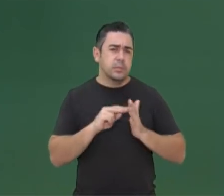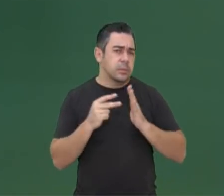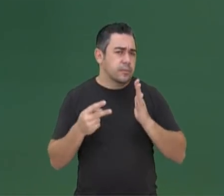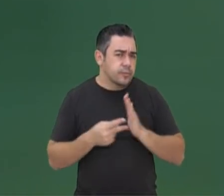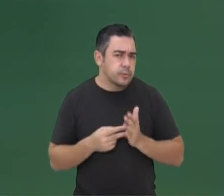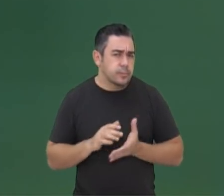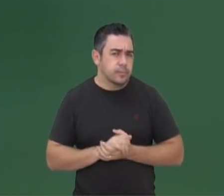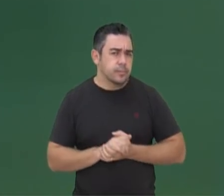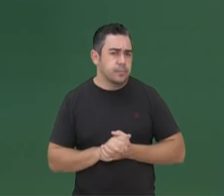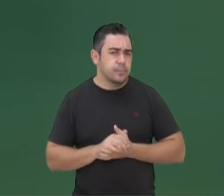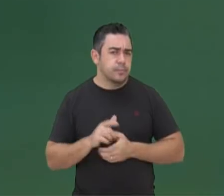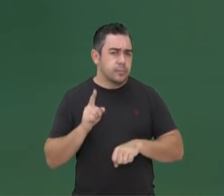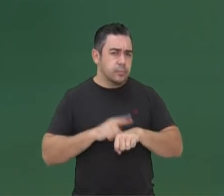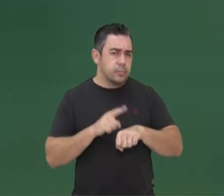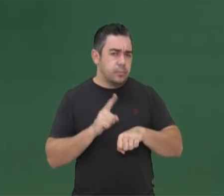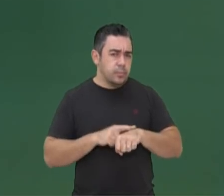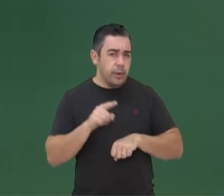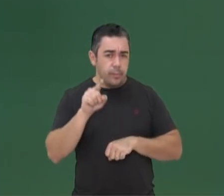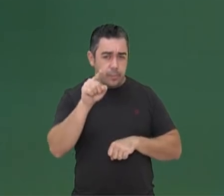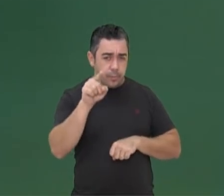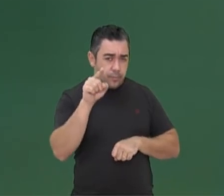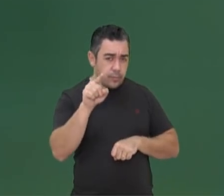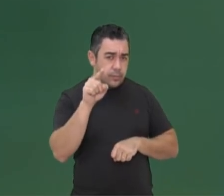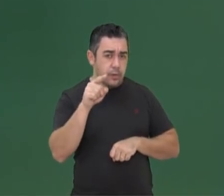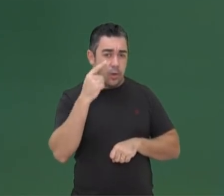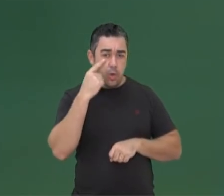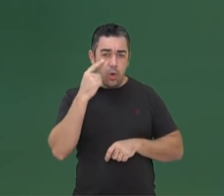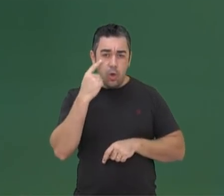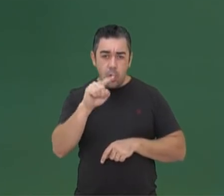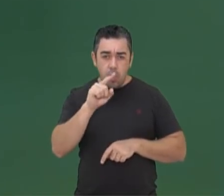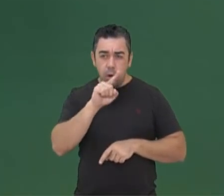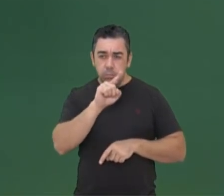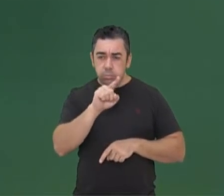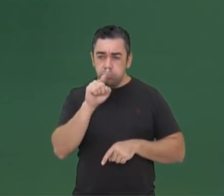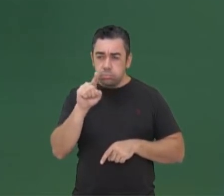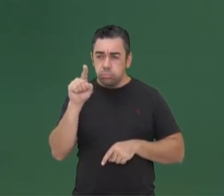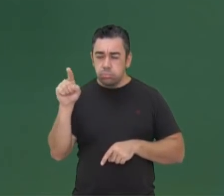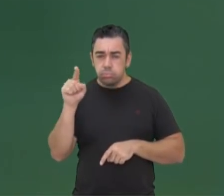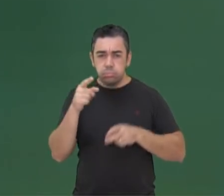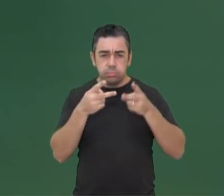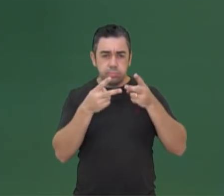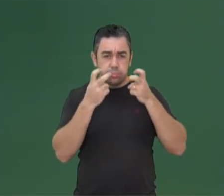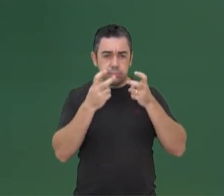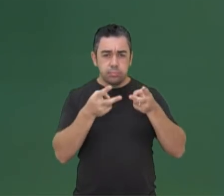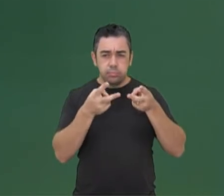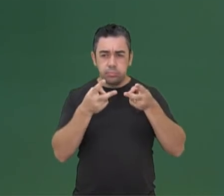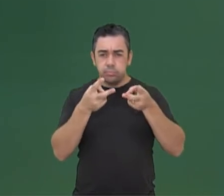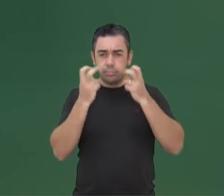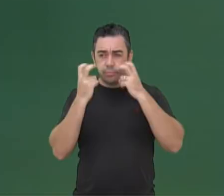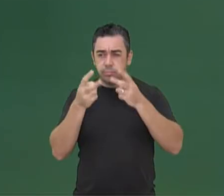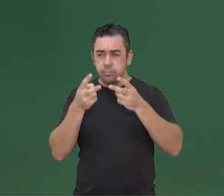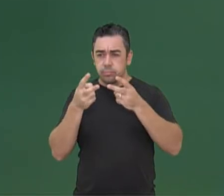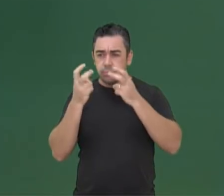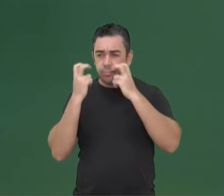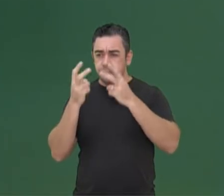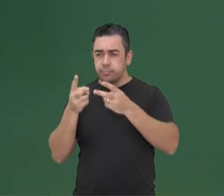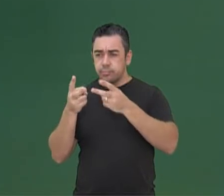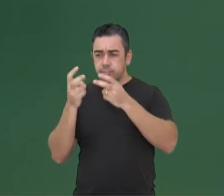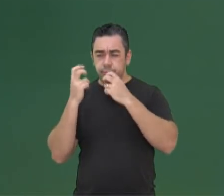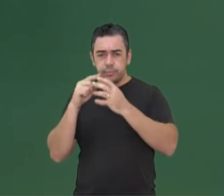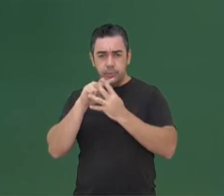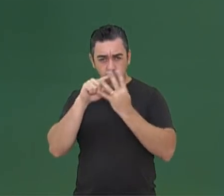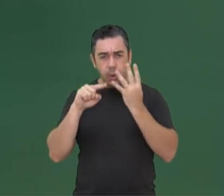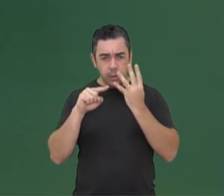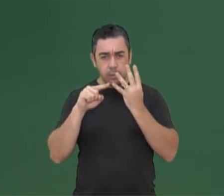representam? Eu vou dar um tempinho para vocês, olhem as imagens, observe a primeira, observe a segunda,